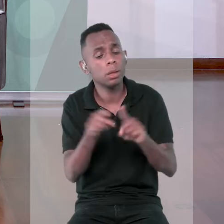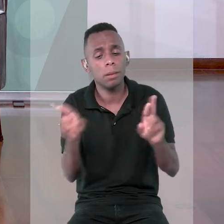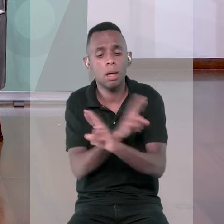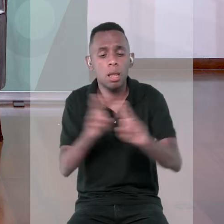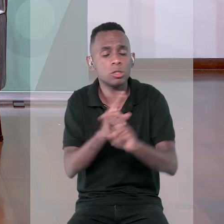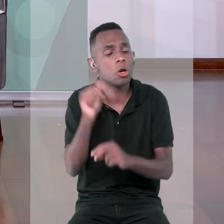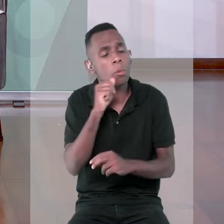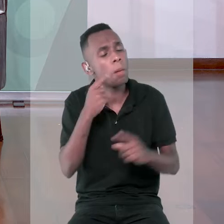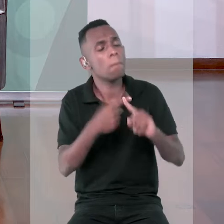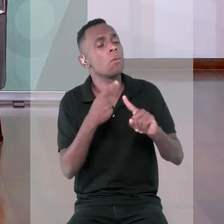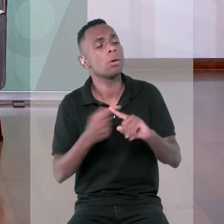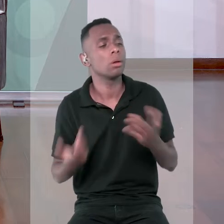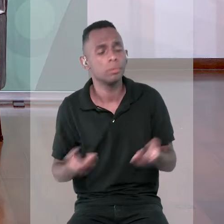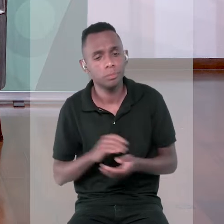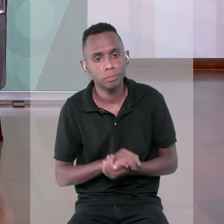essas 2 mulheres?